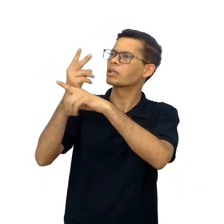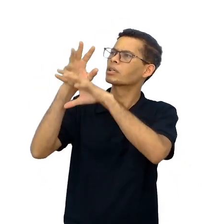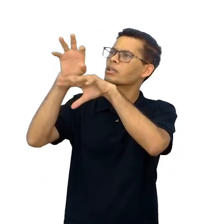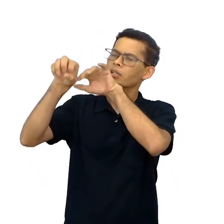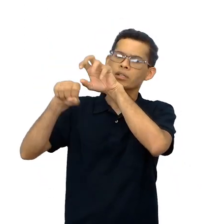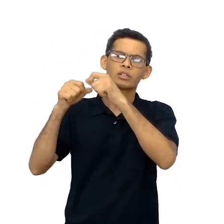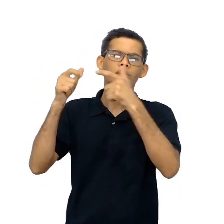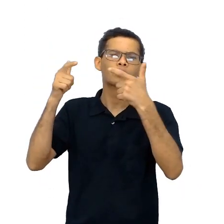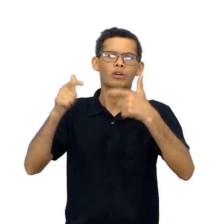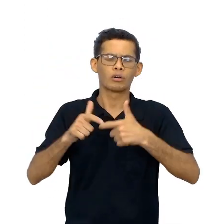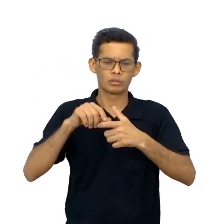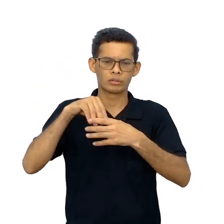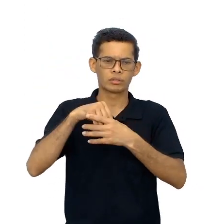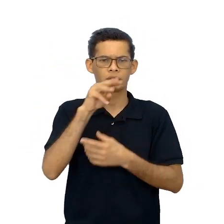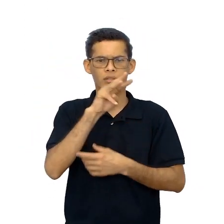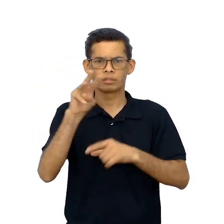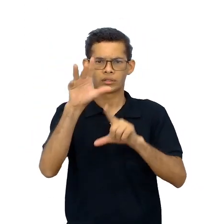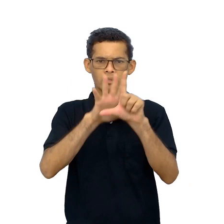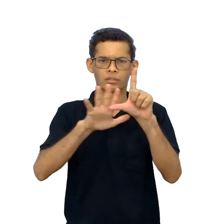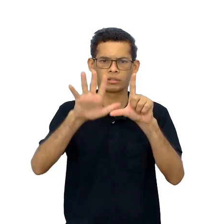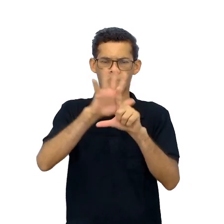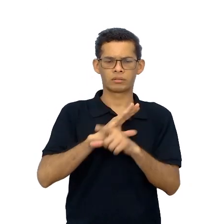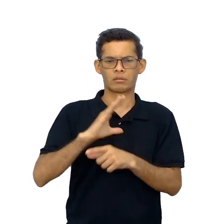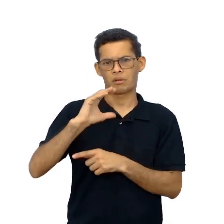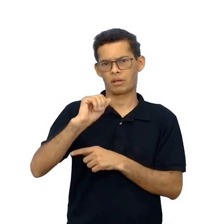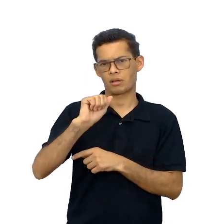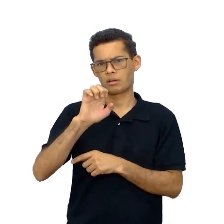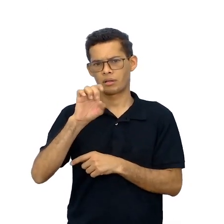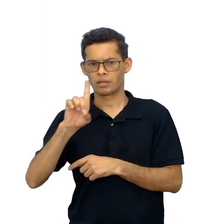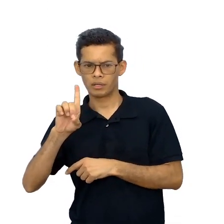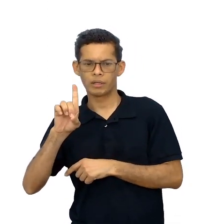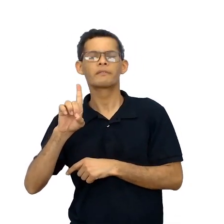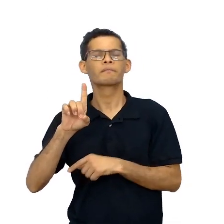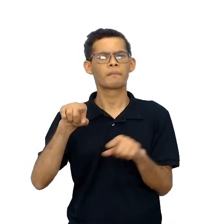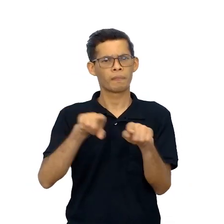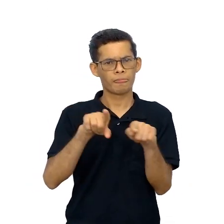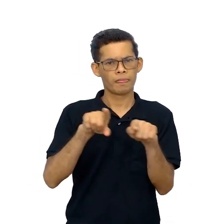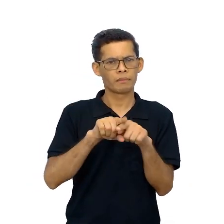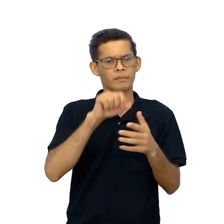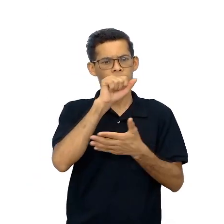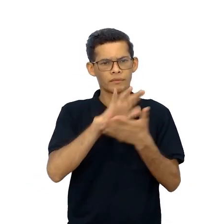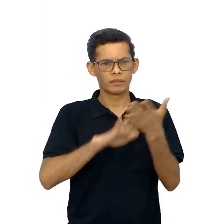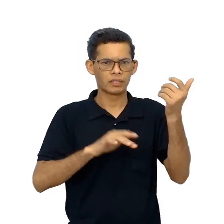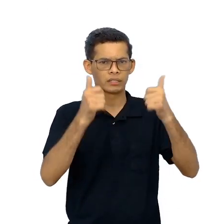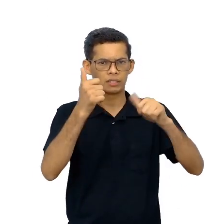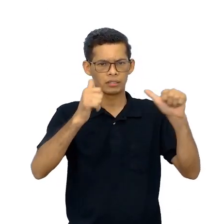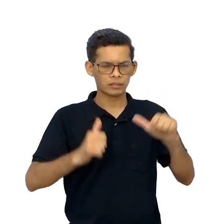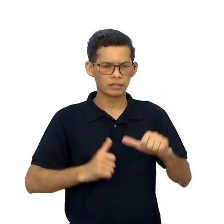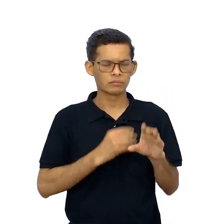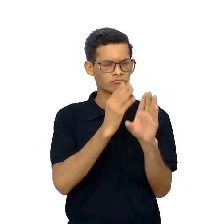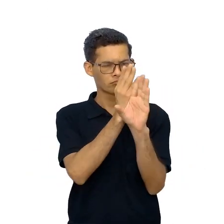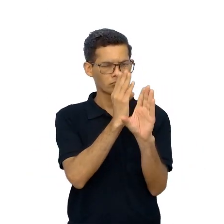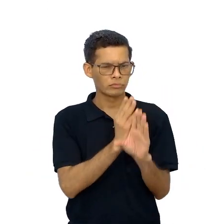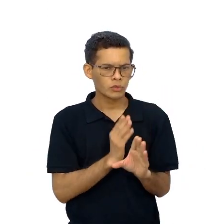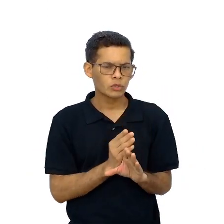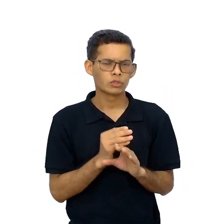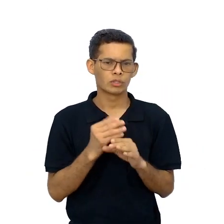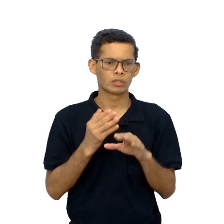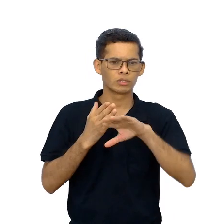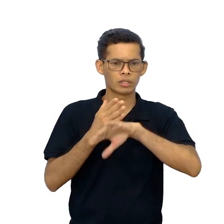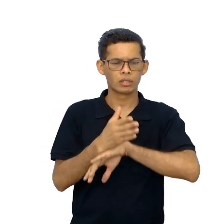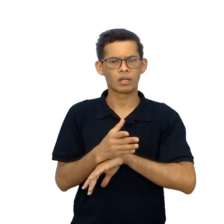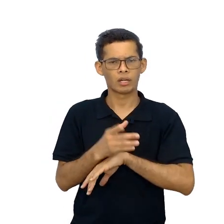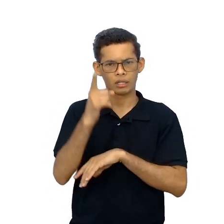plataforma do CAED, nós fomos buscar na avaliação diagnóstica de entrada, vocês podem ir buscar todas